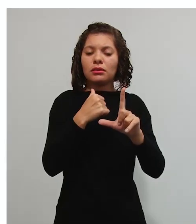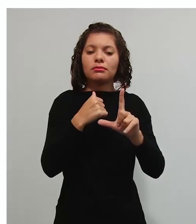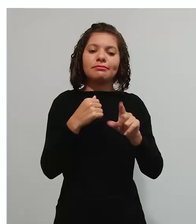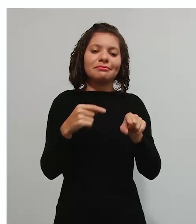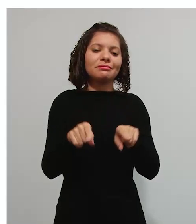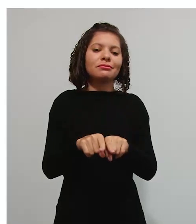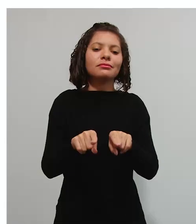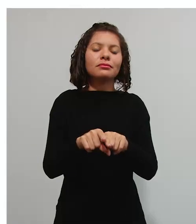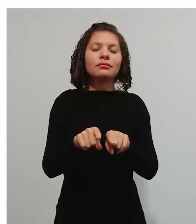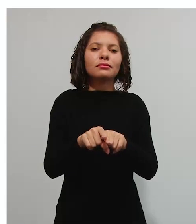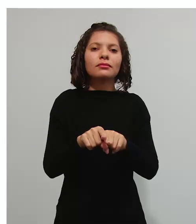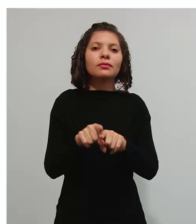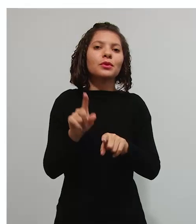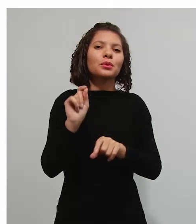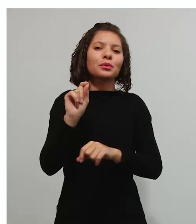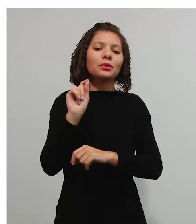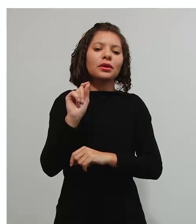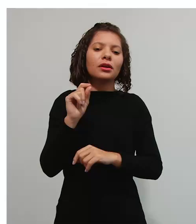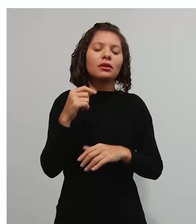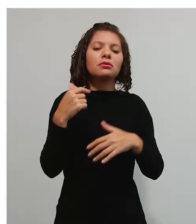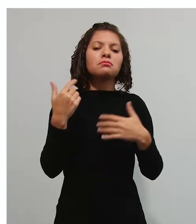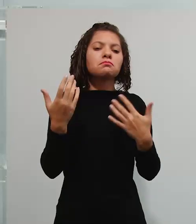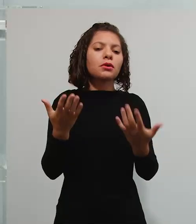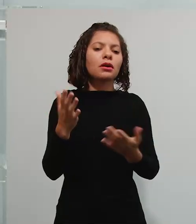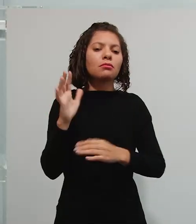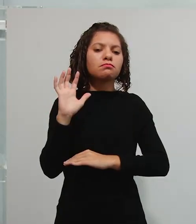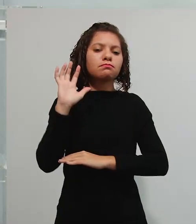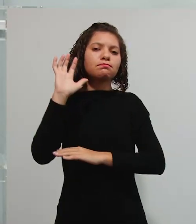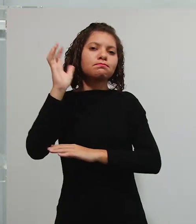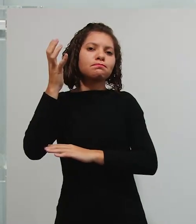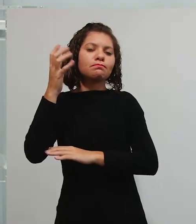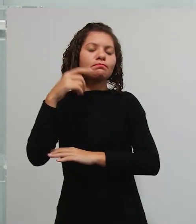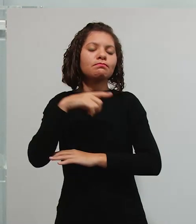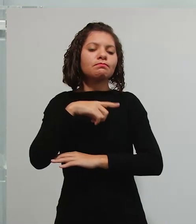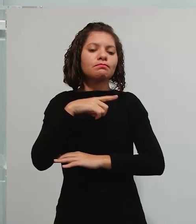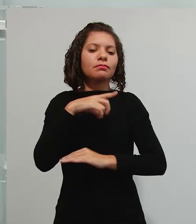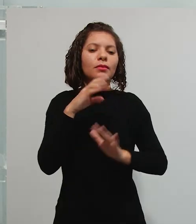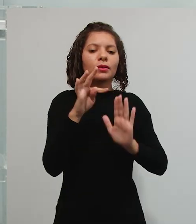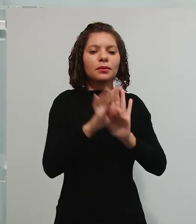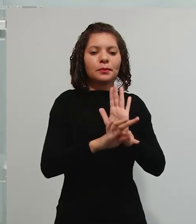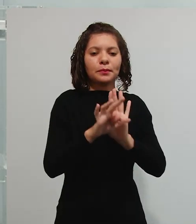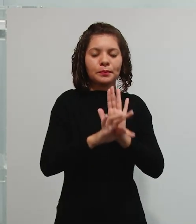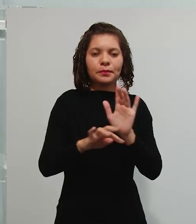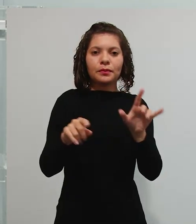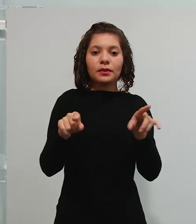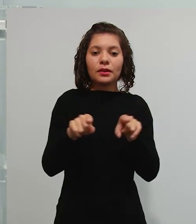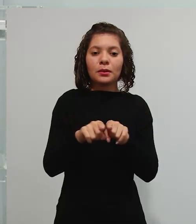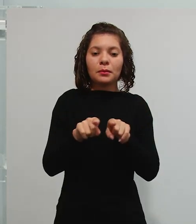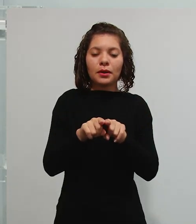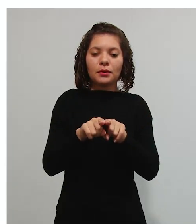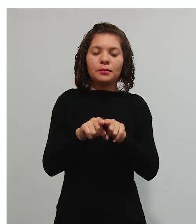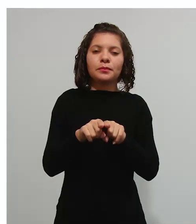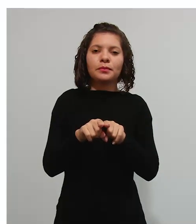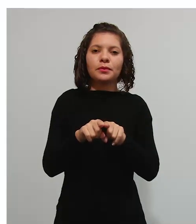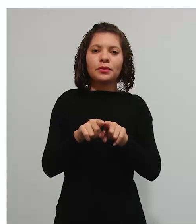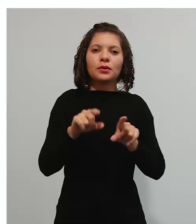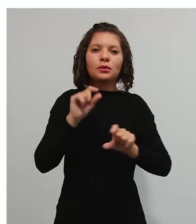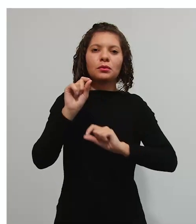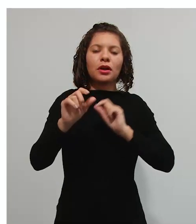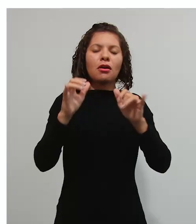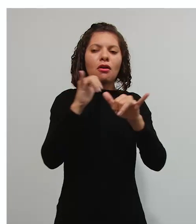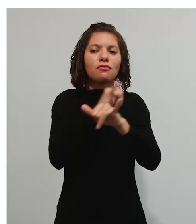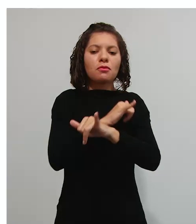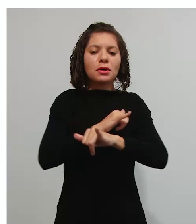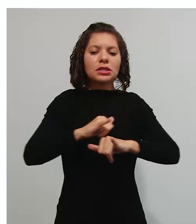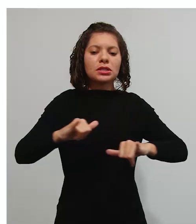mesmo? A situacionalidade, ou seja, qual é a situação que envolve a produção deste texto. A informatividade, o nível